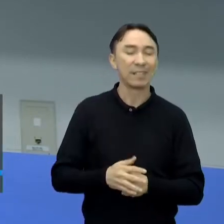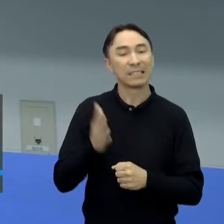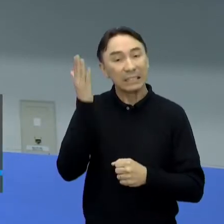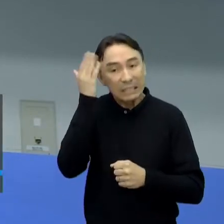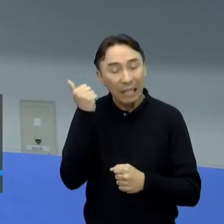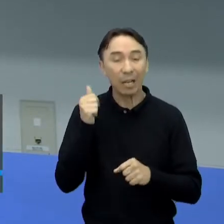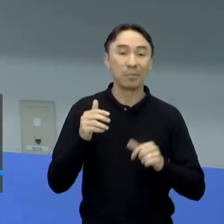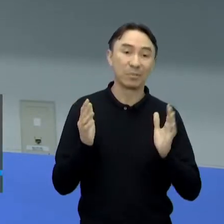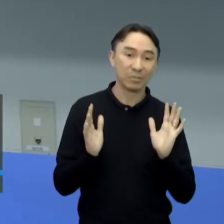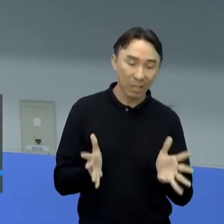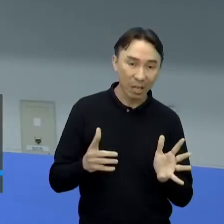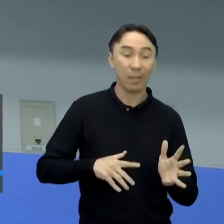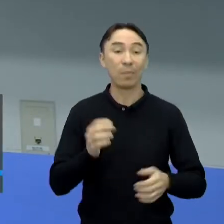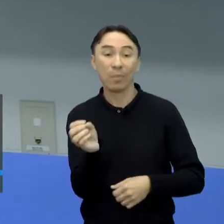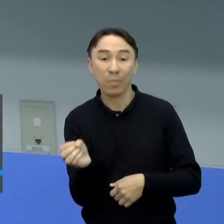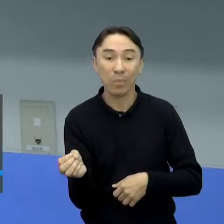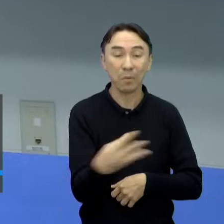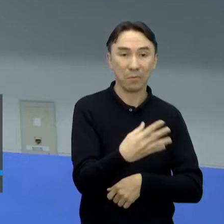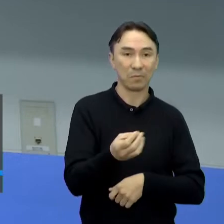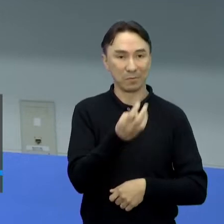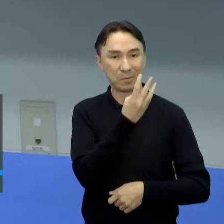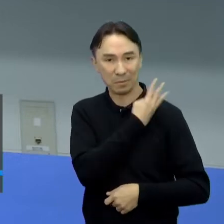gente trabalha de forma